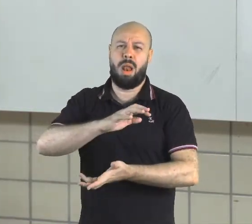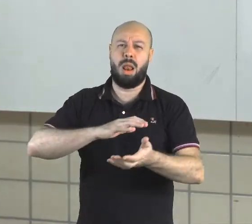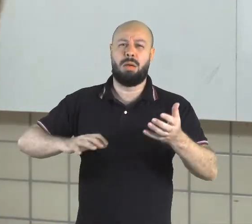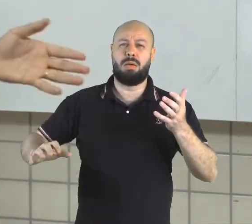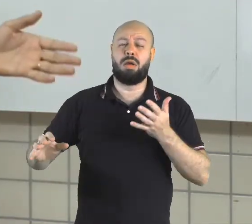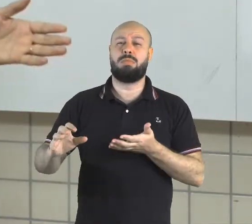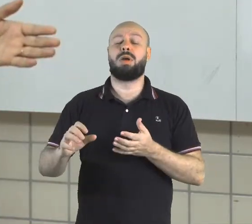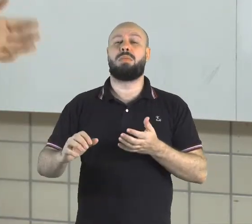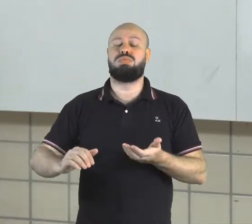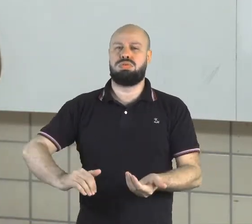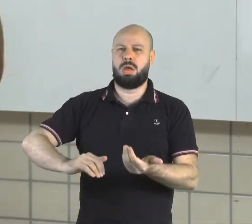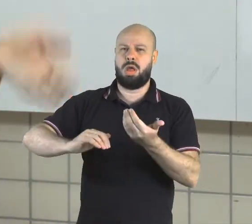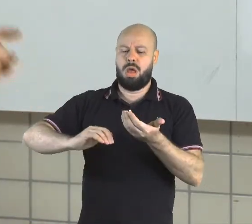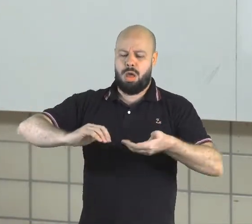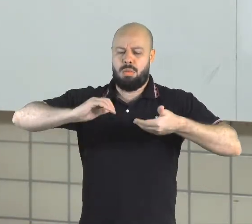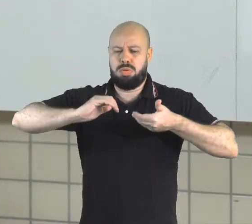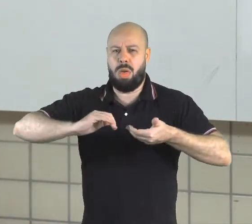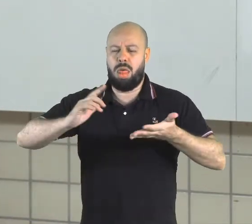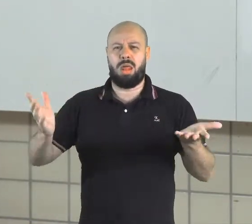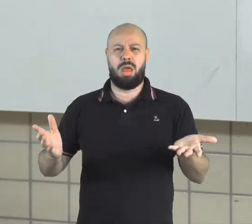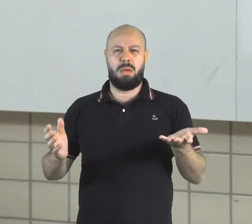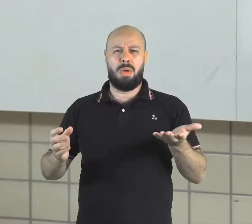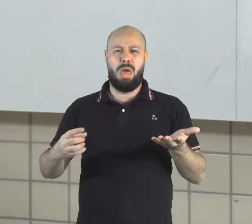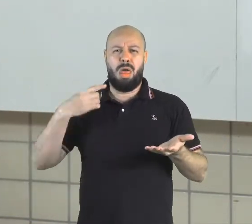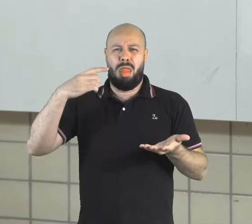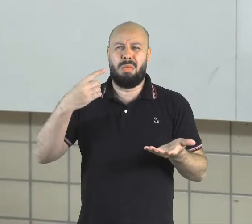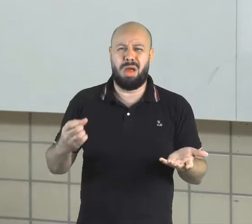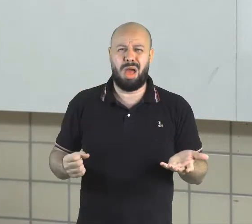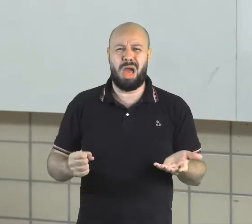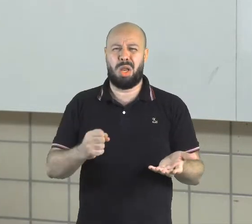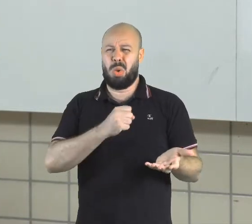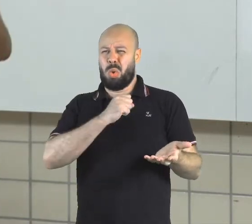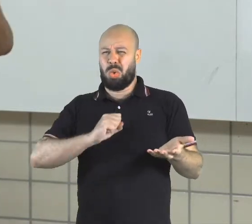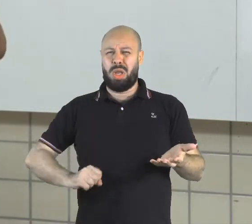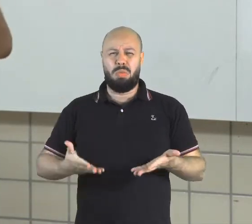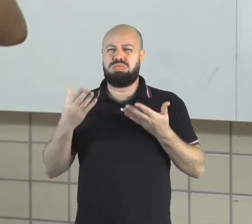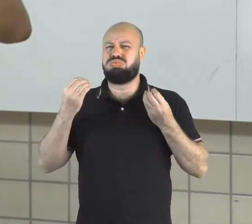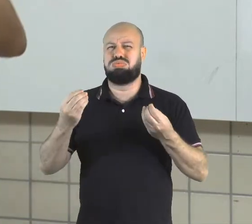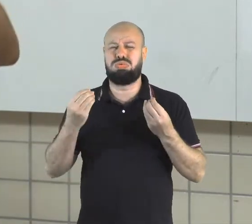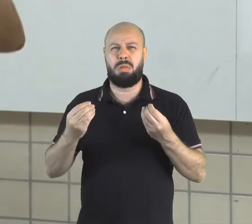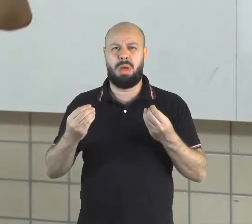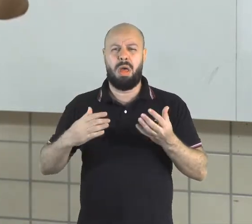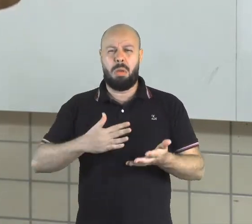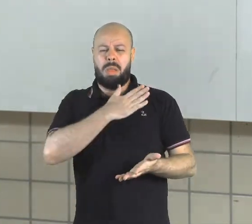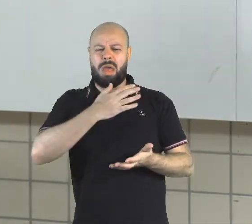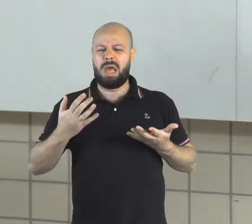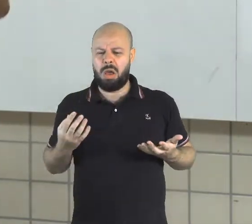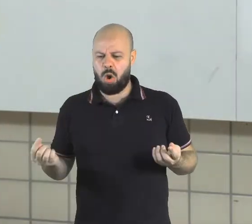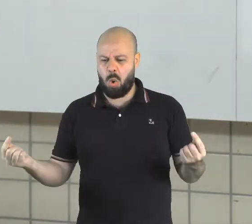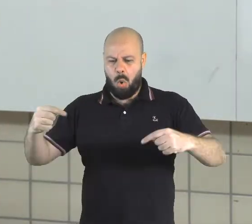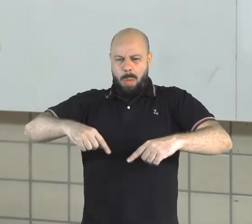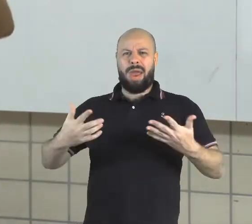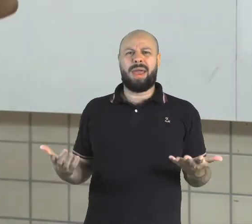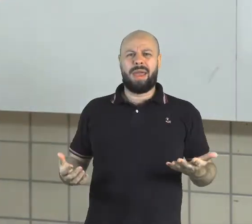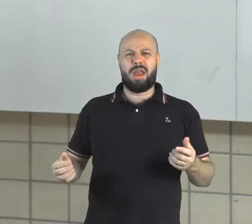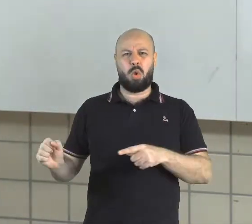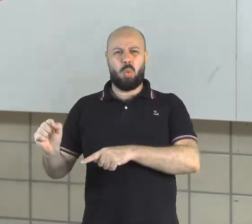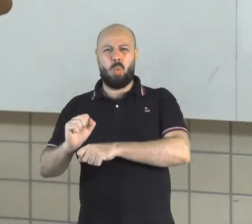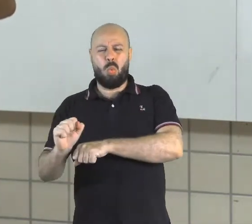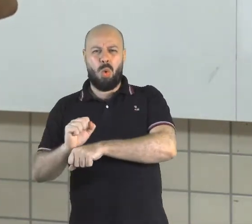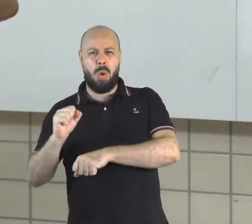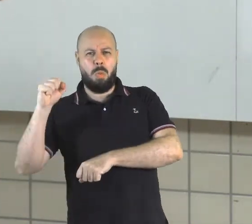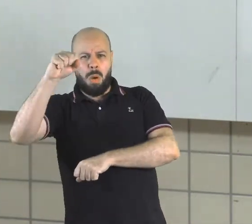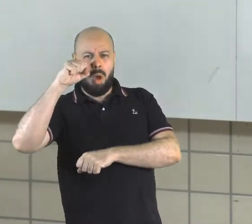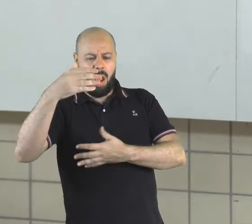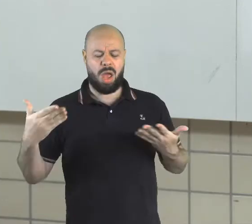o Congresso Federal, os deputados, os senadores e os militares que estavam preocupados com essa história da presença comunista no Brasil, da